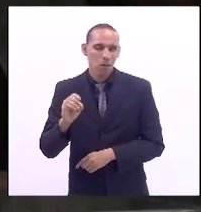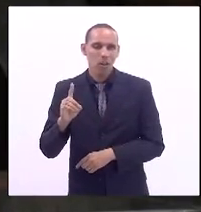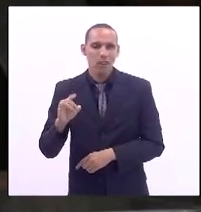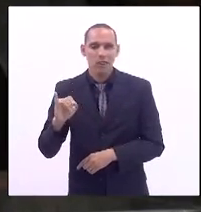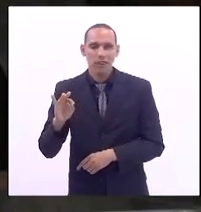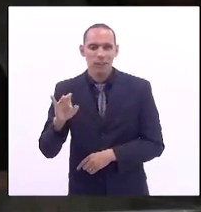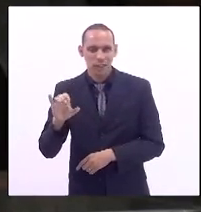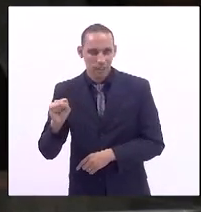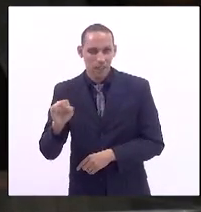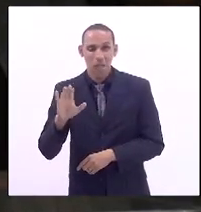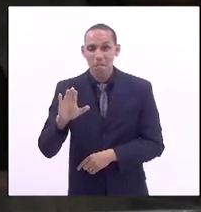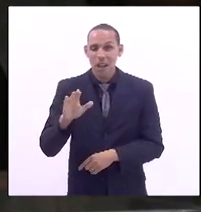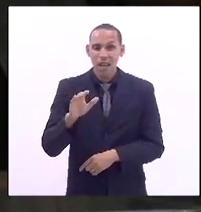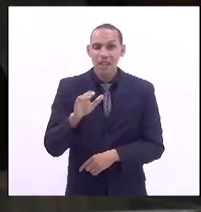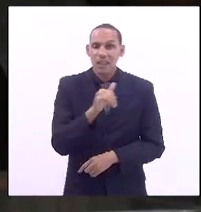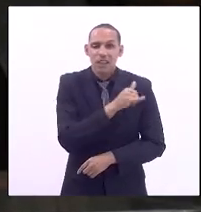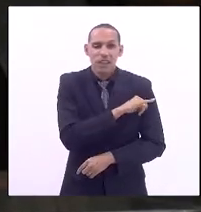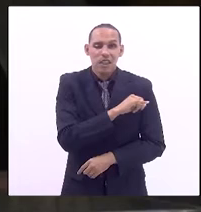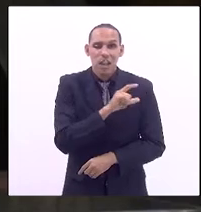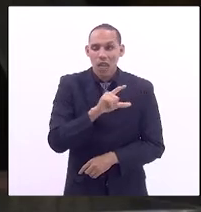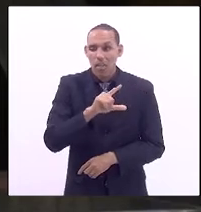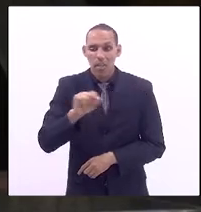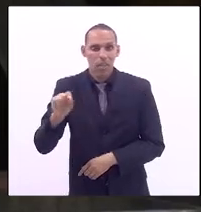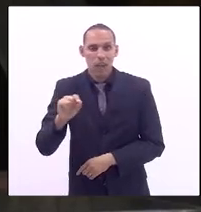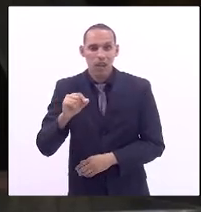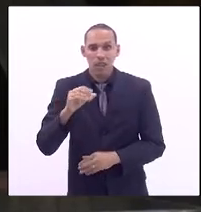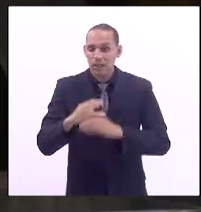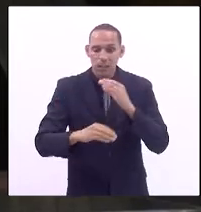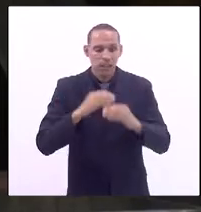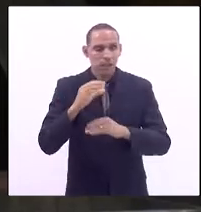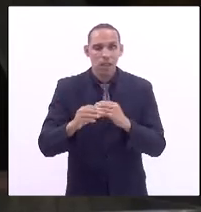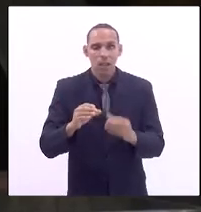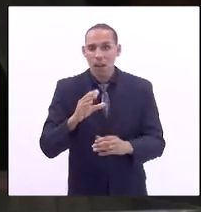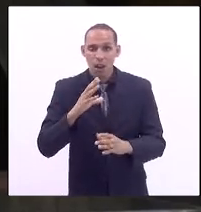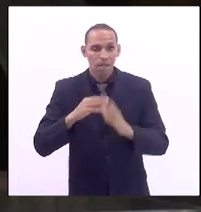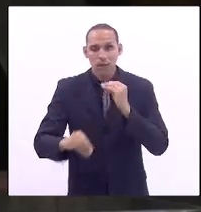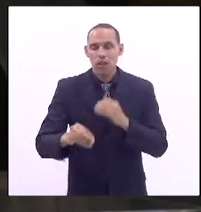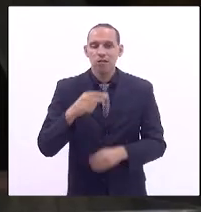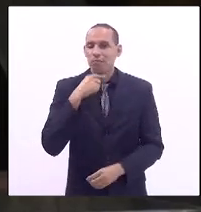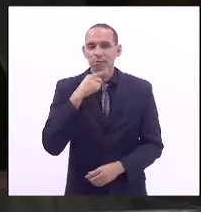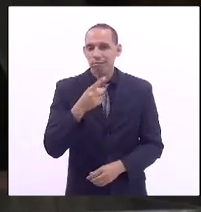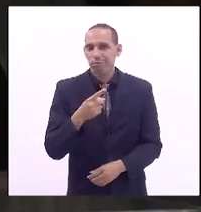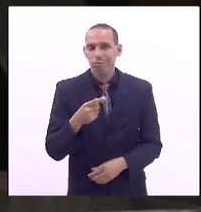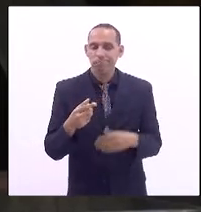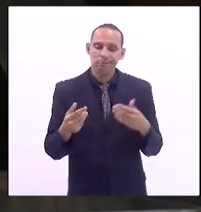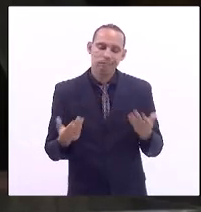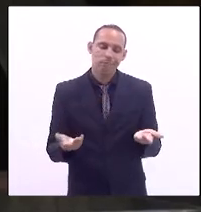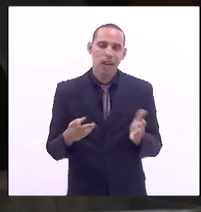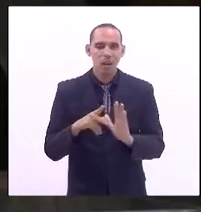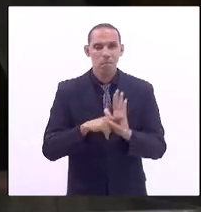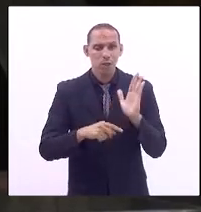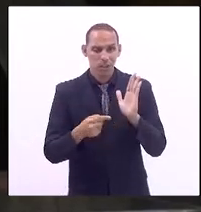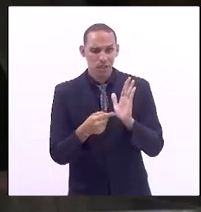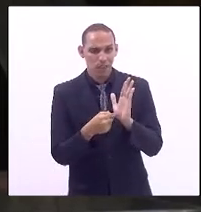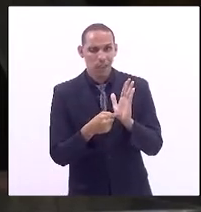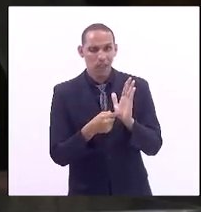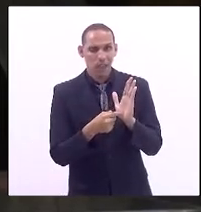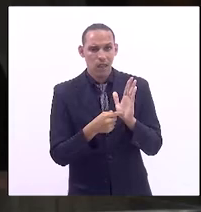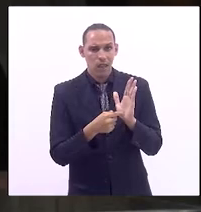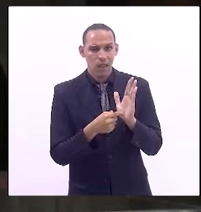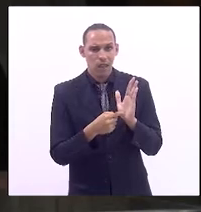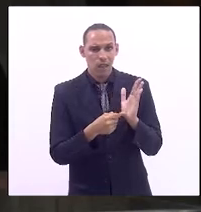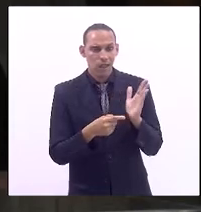e o Rio de Janeiro não sai desse ciclo não sai dessa lógica então eu quero dizer que é um projeto que